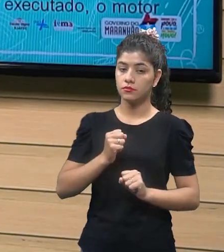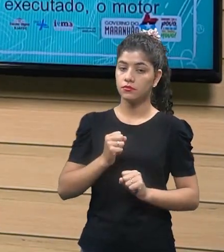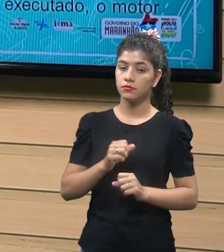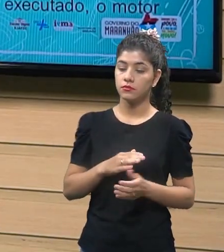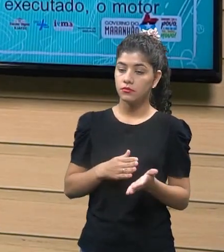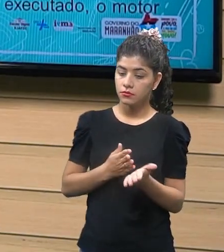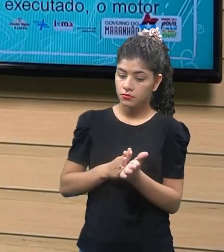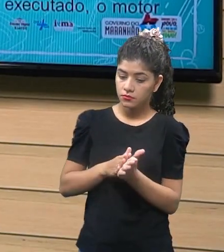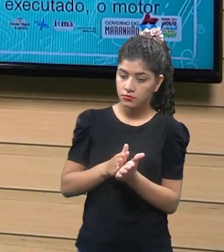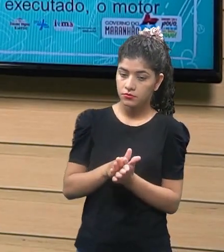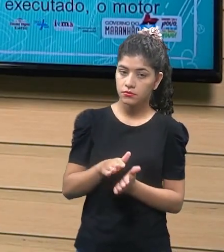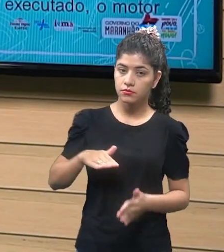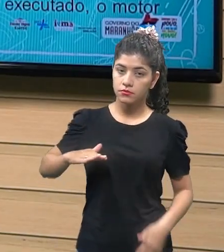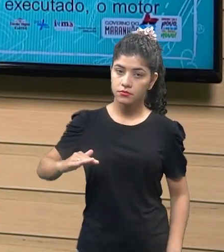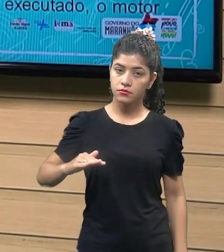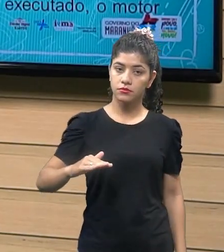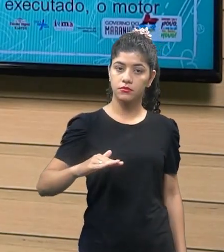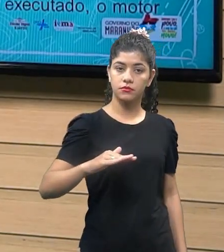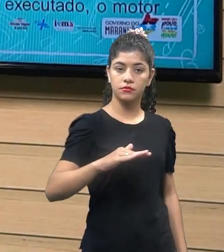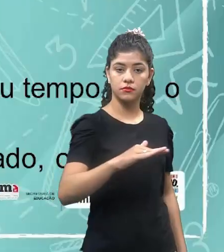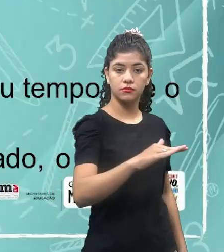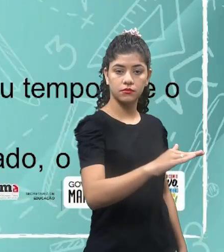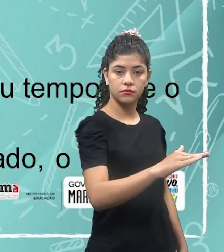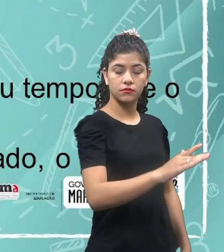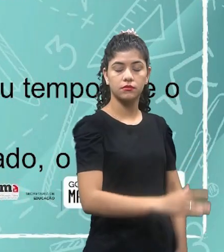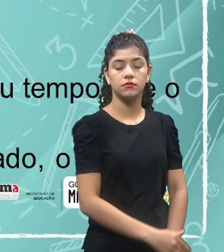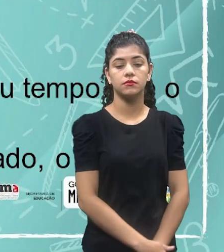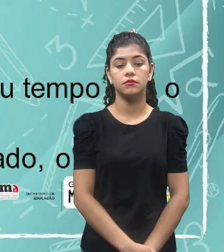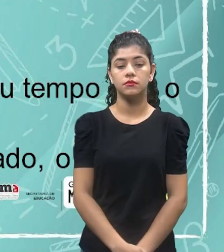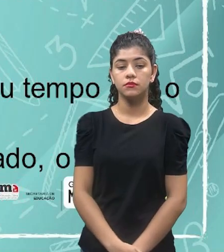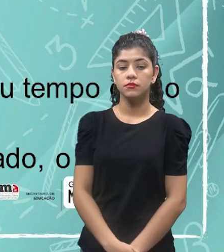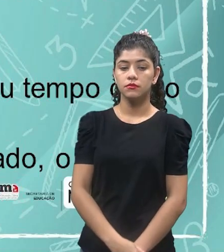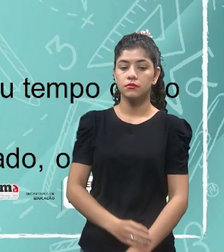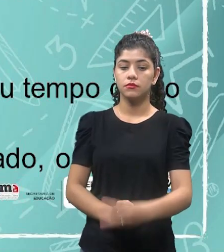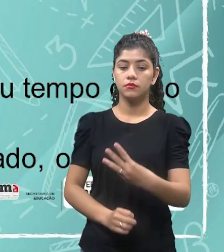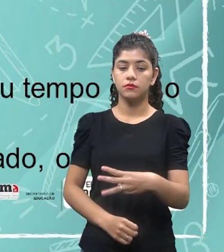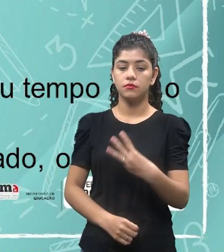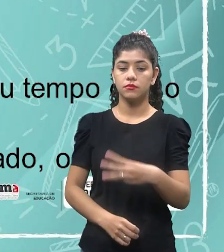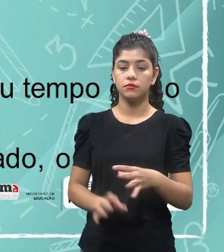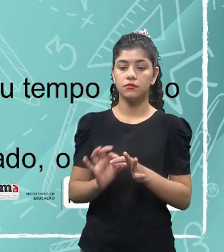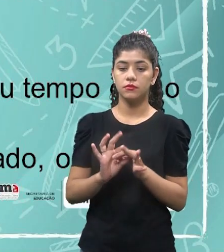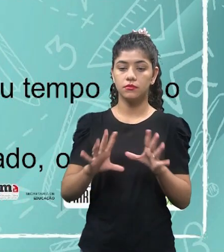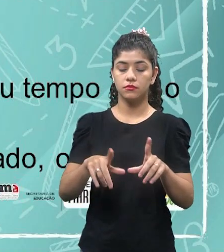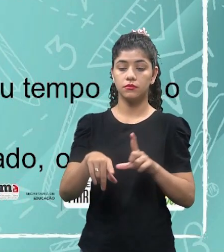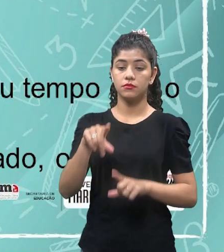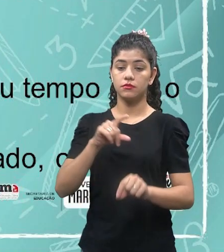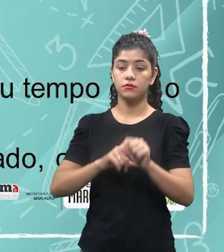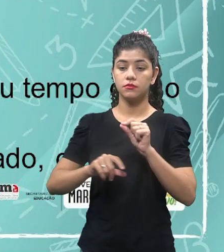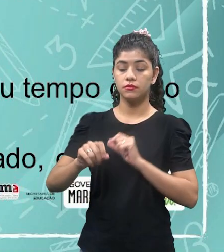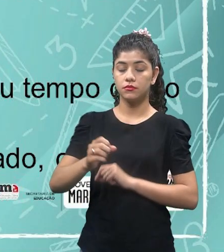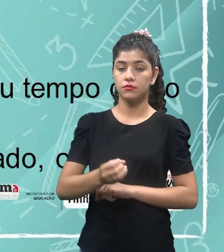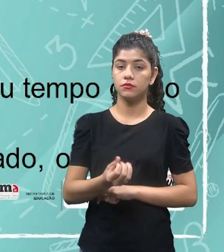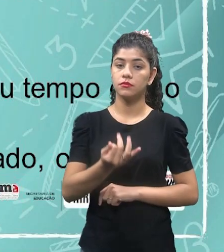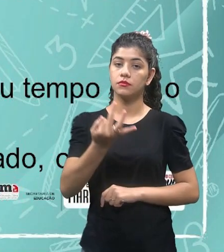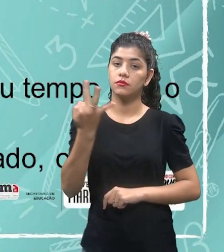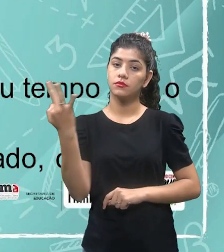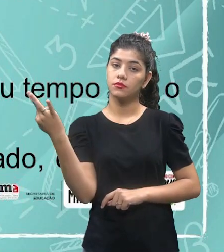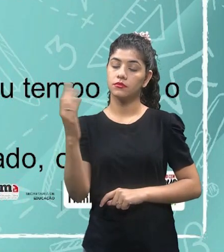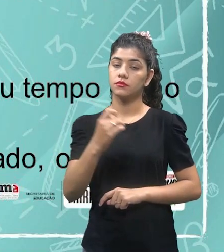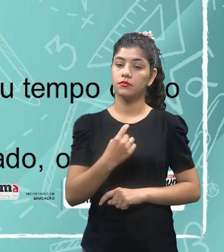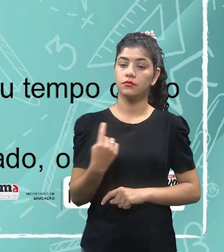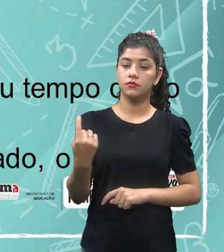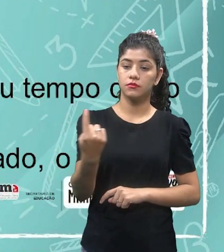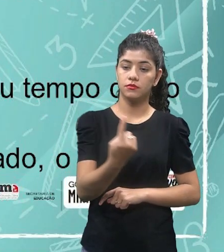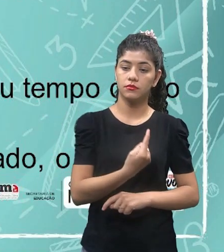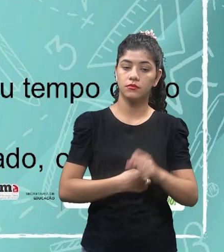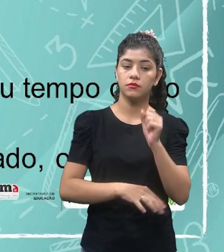o deslocamento da máquina. 3. Permite escolher a quantidade de rotações,